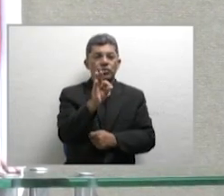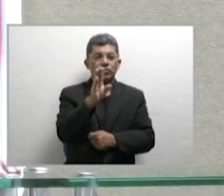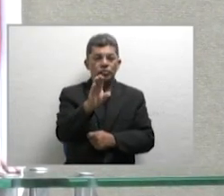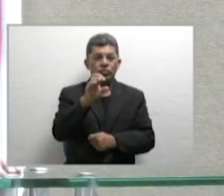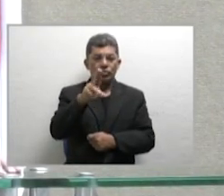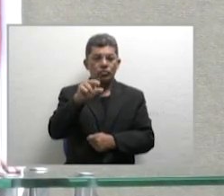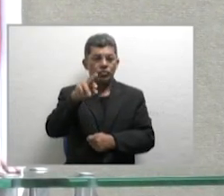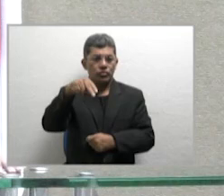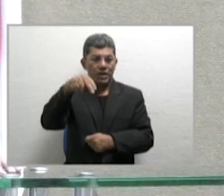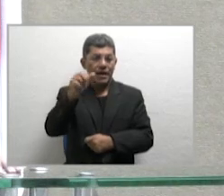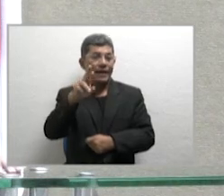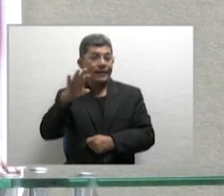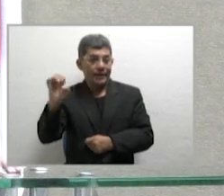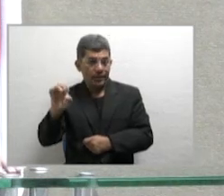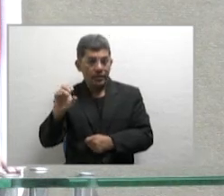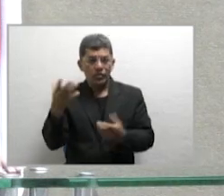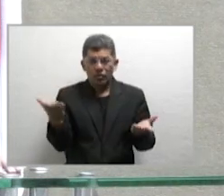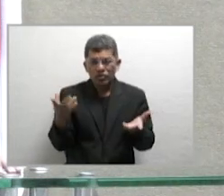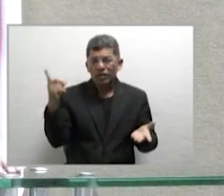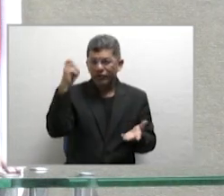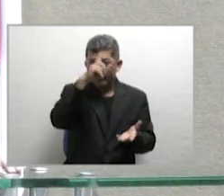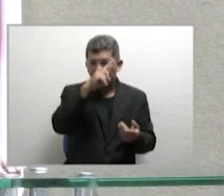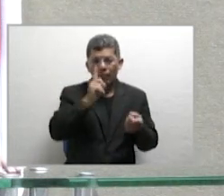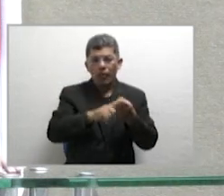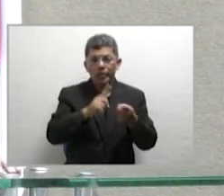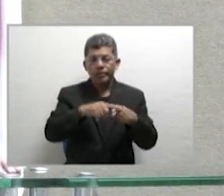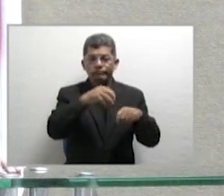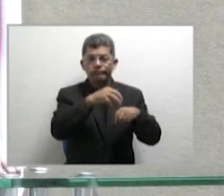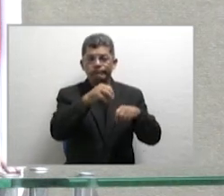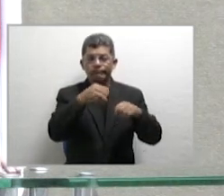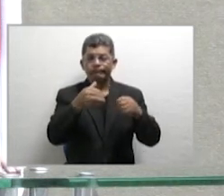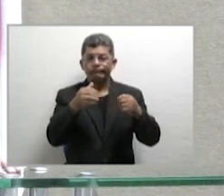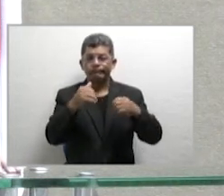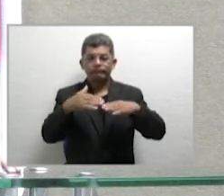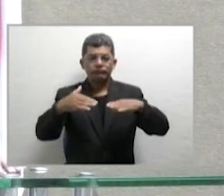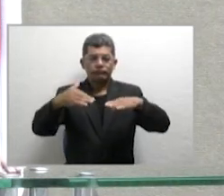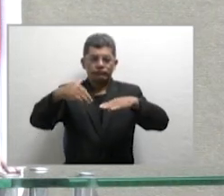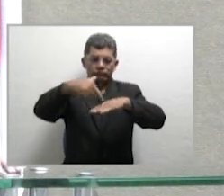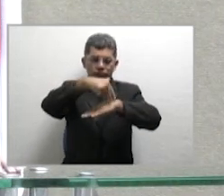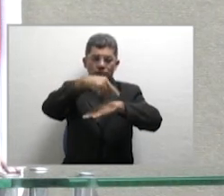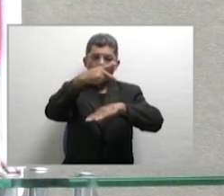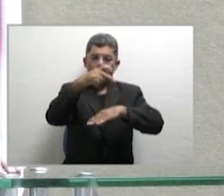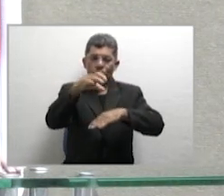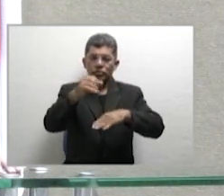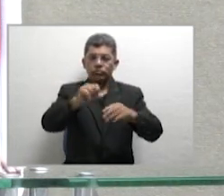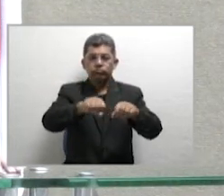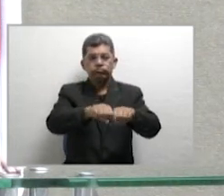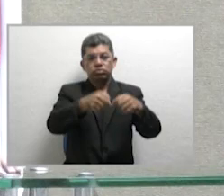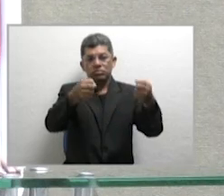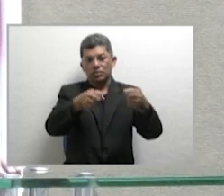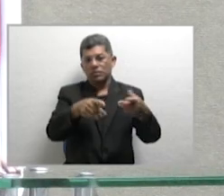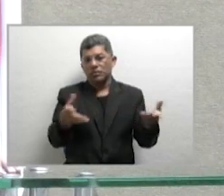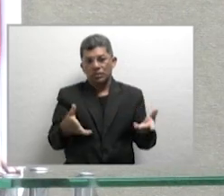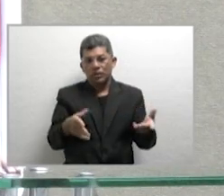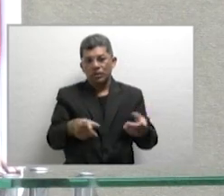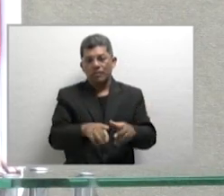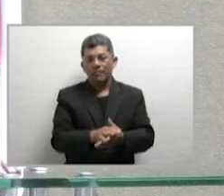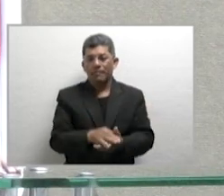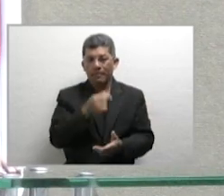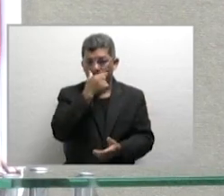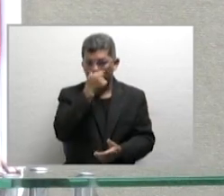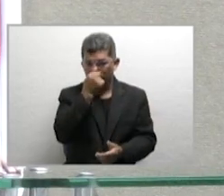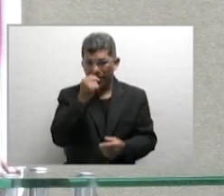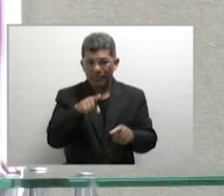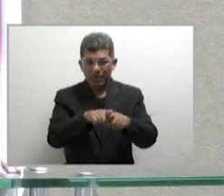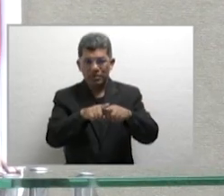pouco complicada, porque a ponte já tem uma base de concreto, mas o seu tabuleiro ainda é de